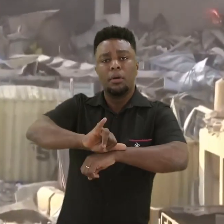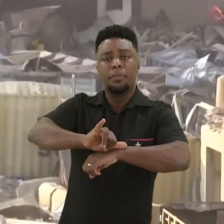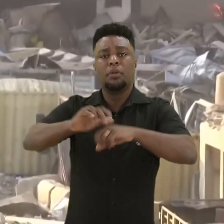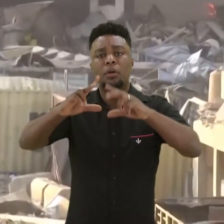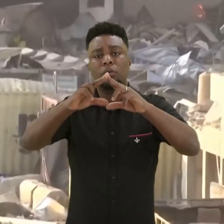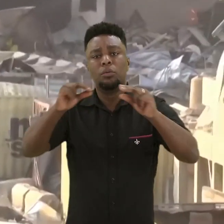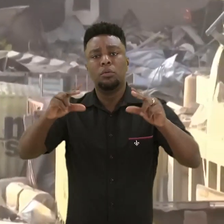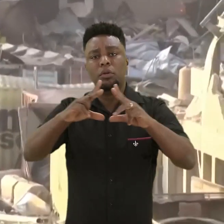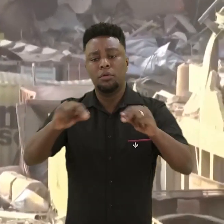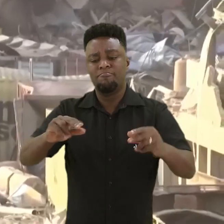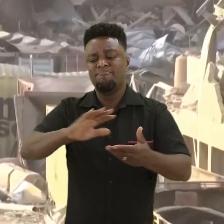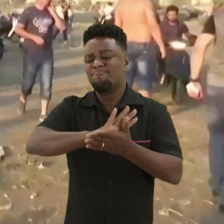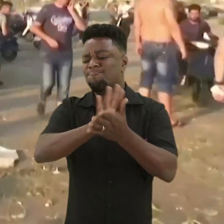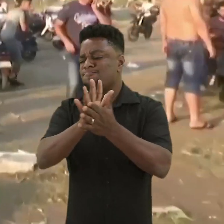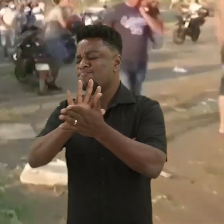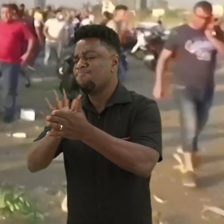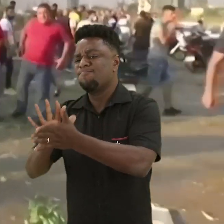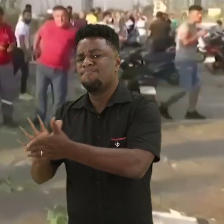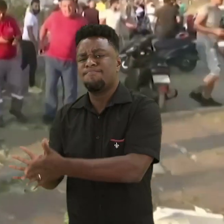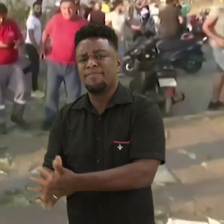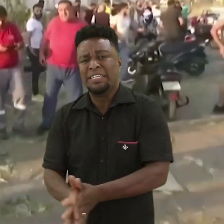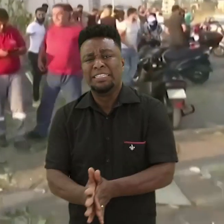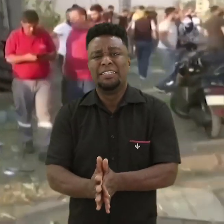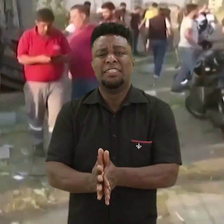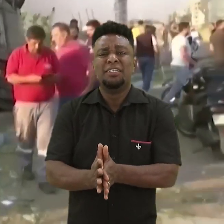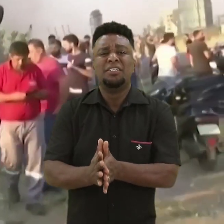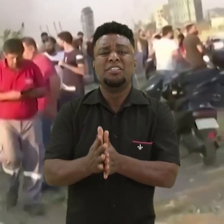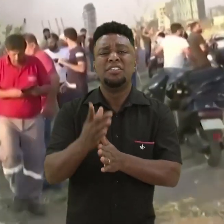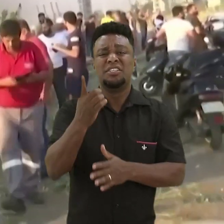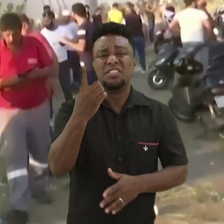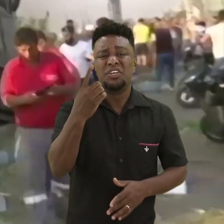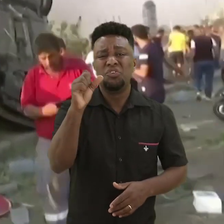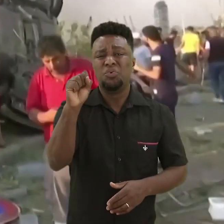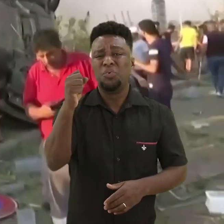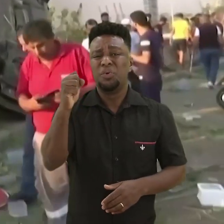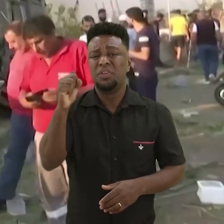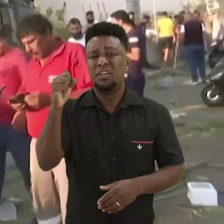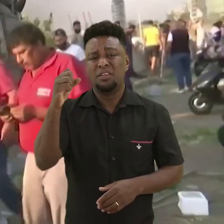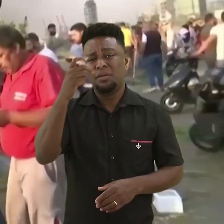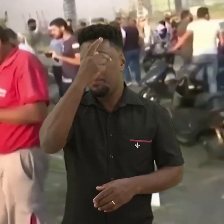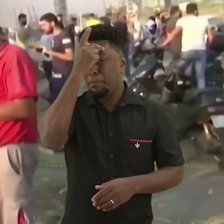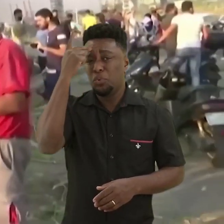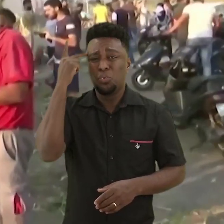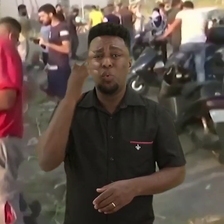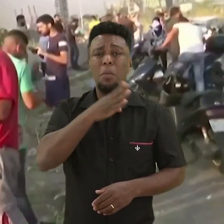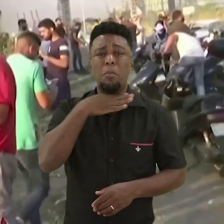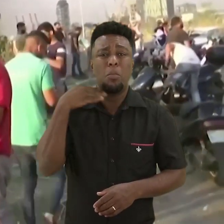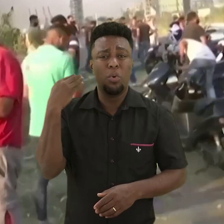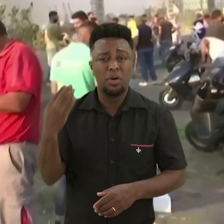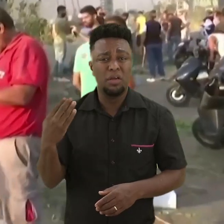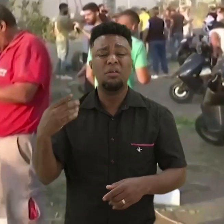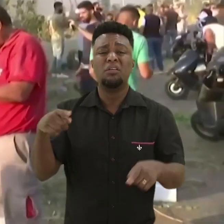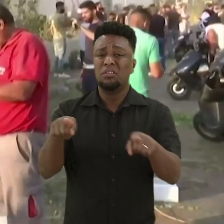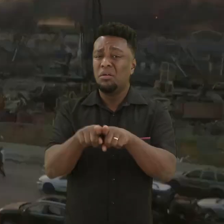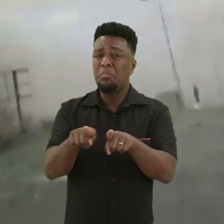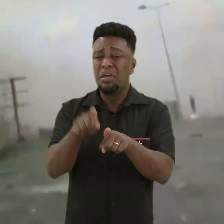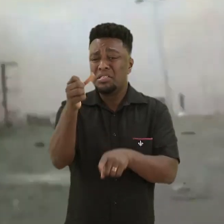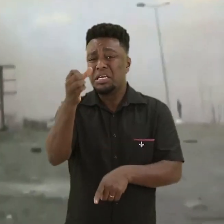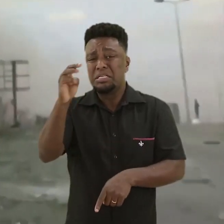destruiu grande parte da cidade, deixando pelo menos 180 mortos e mais de 6 mil